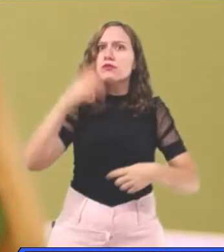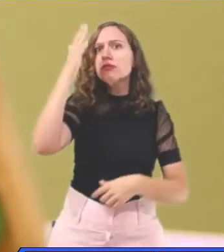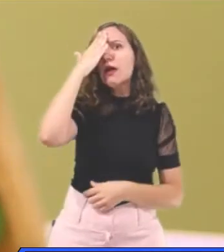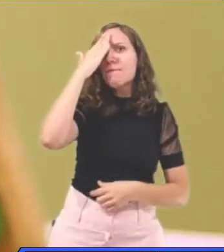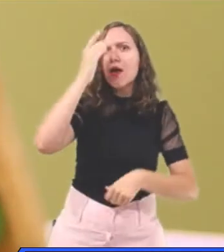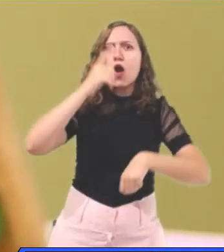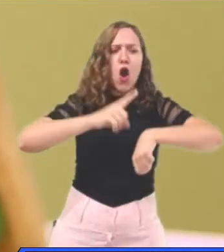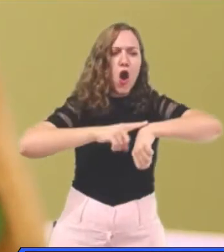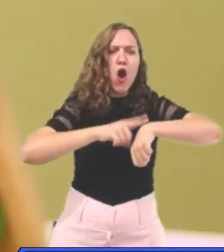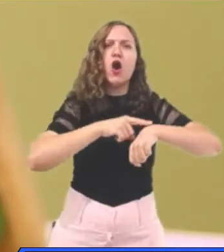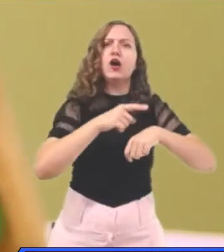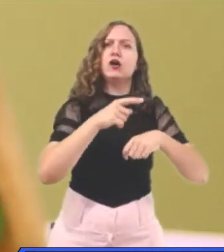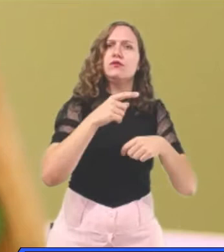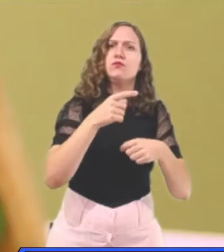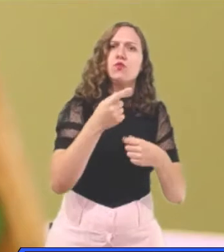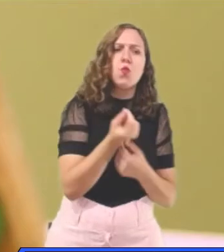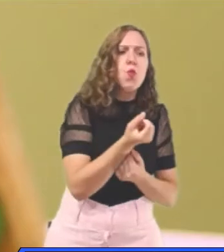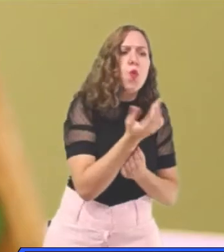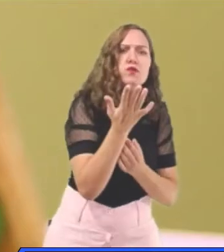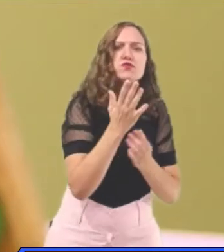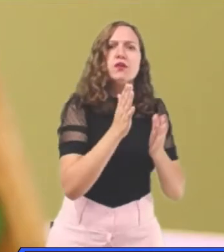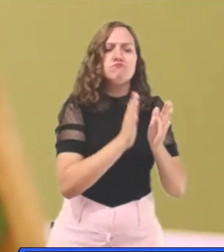sempre nas doses corretas.